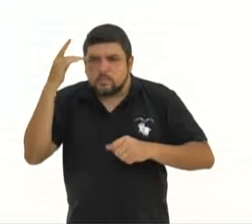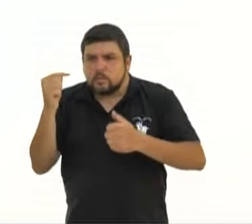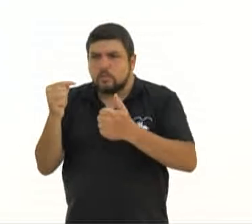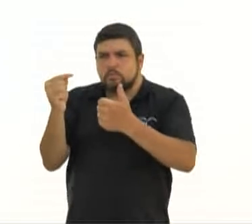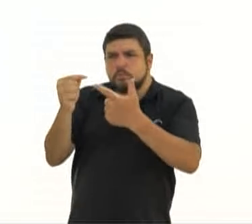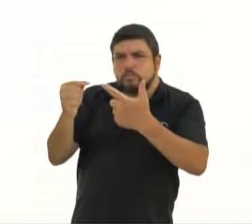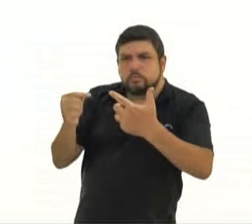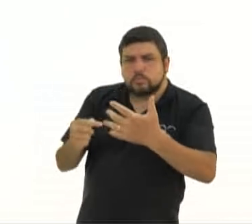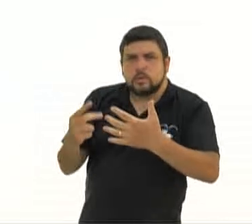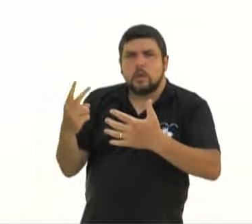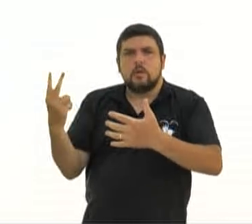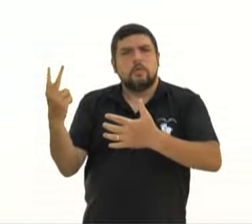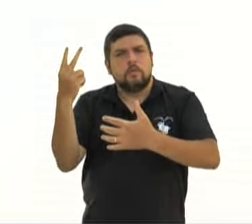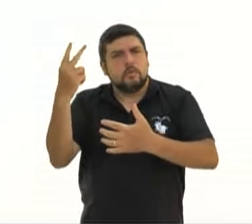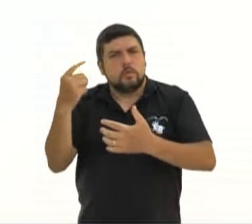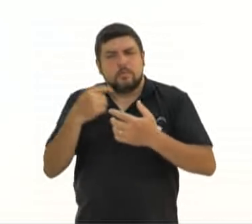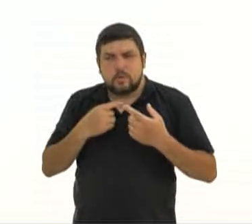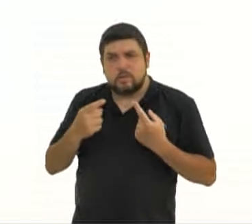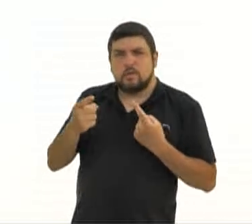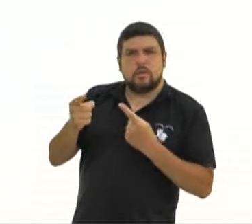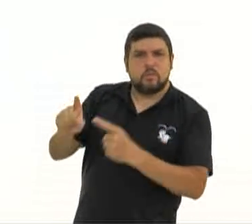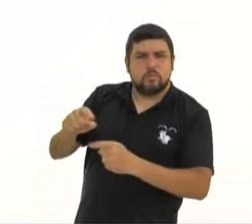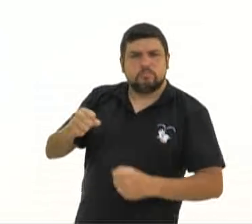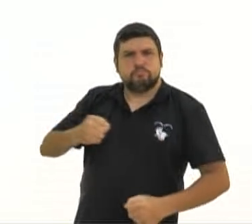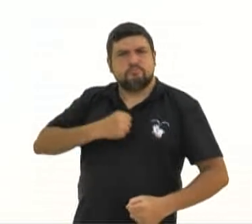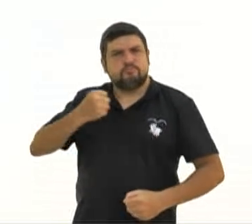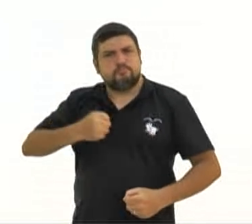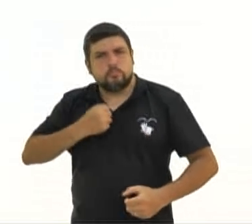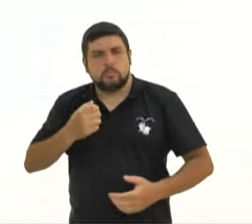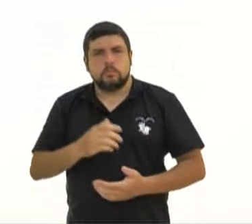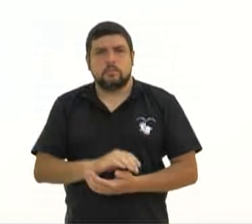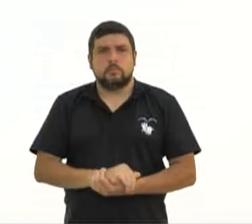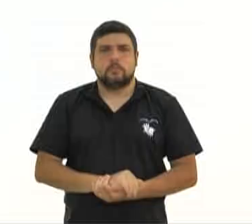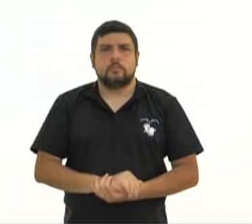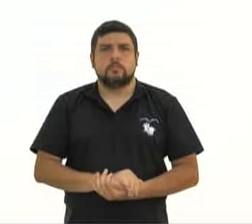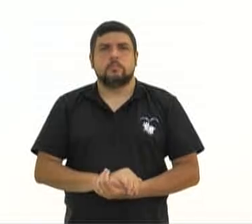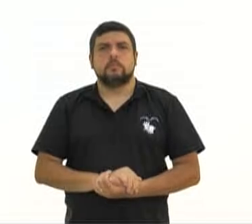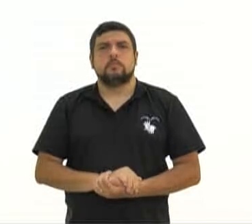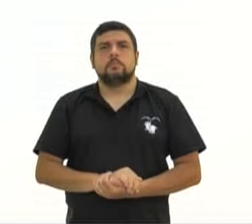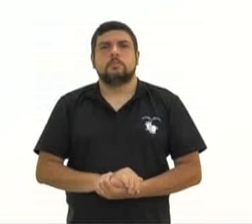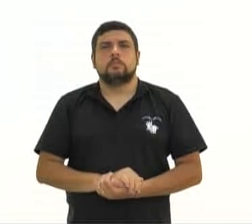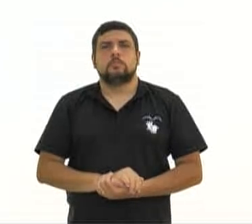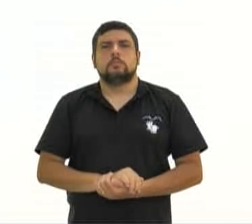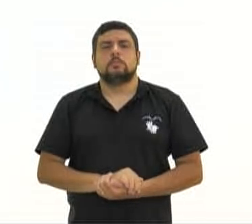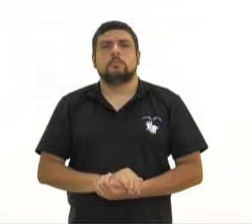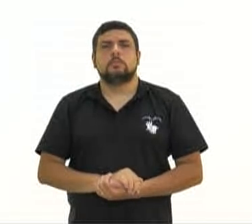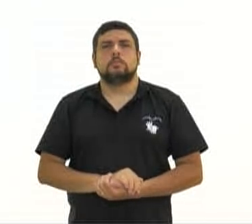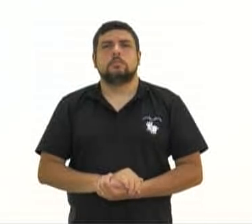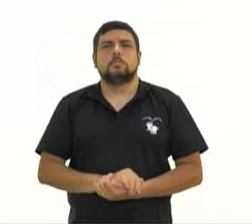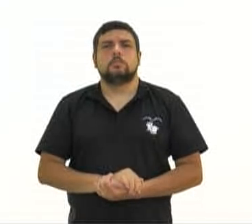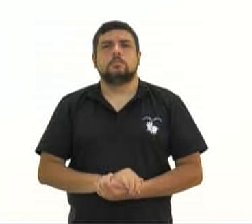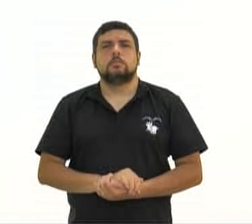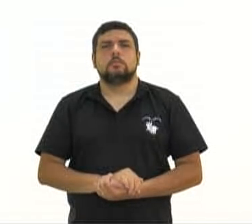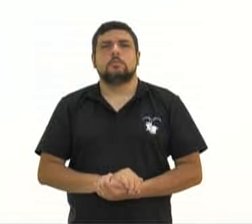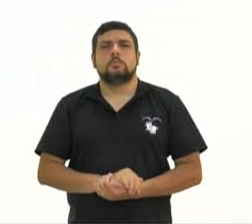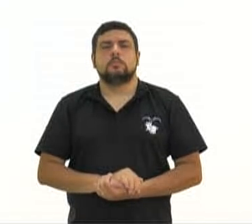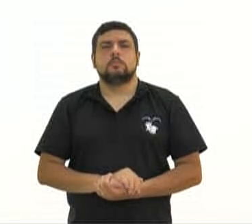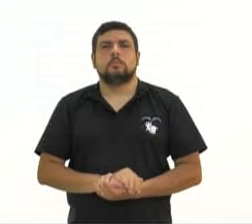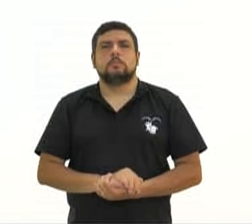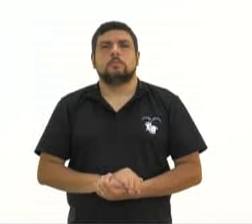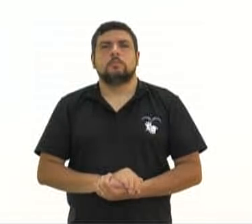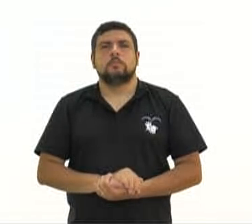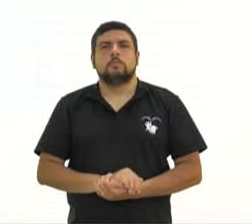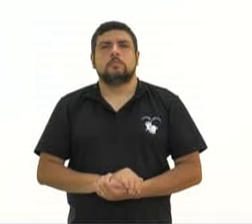or do Malala tells? Qual é a correta? Letra B. Malala teaches a new audience